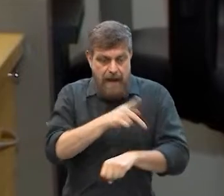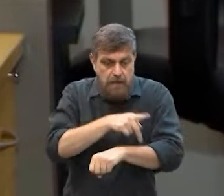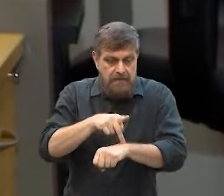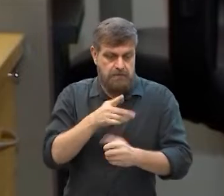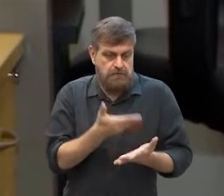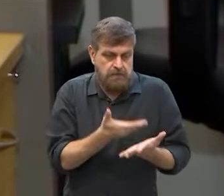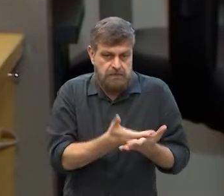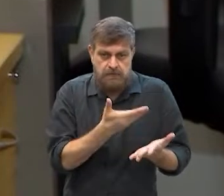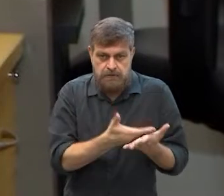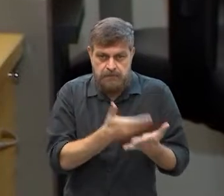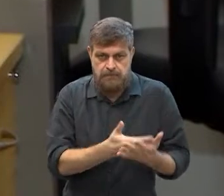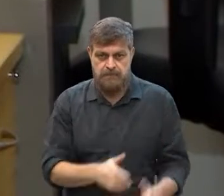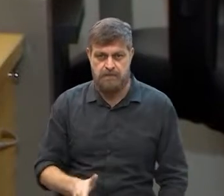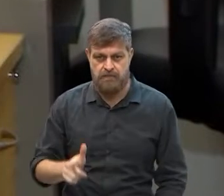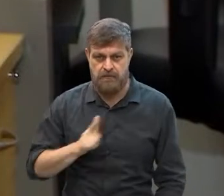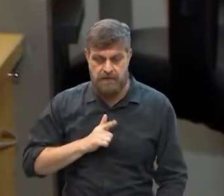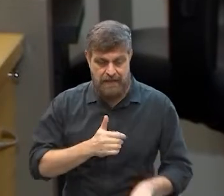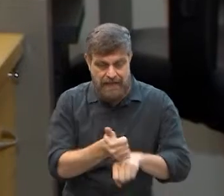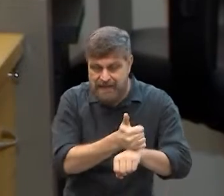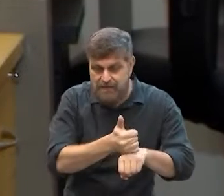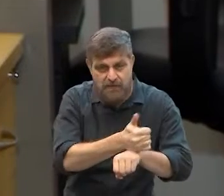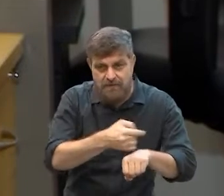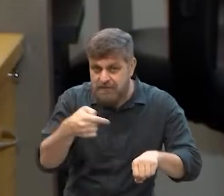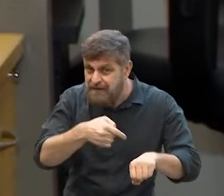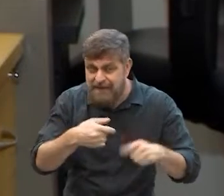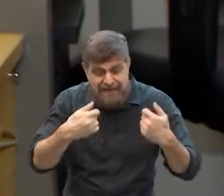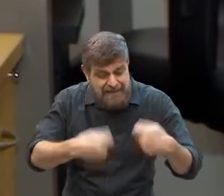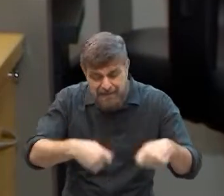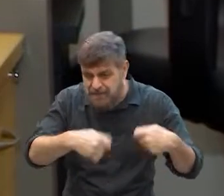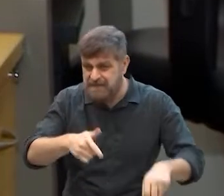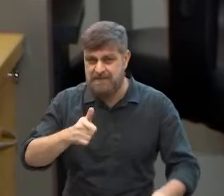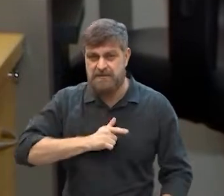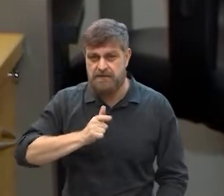assunto. E esses profissionais não precisam ter